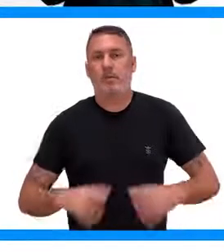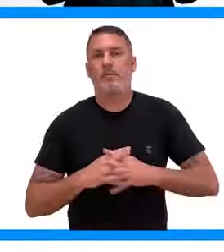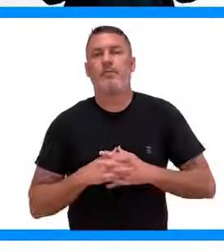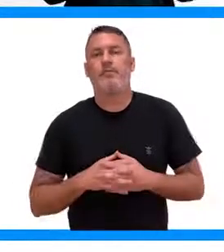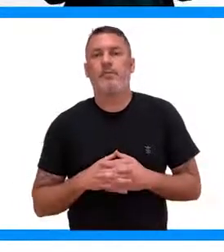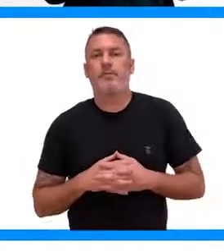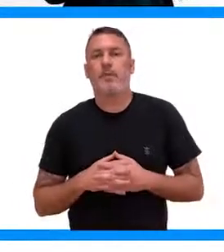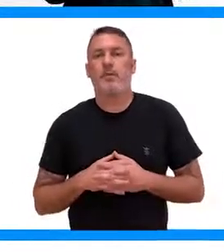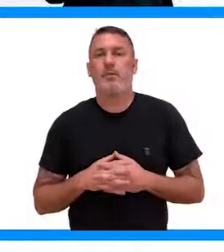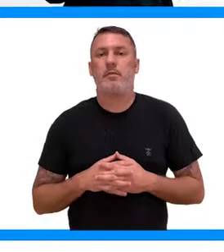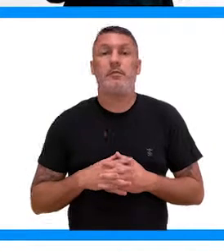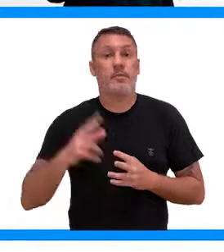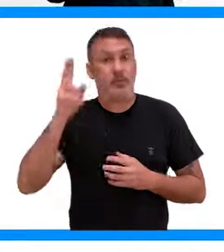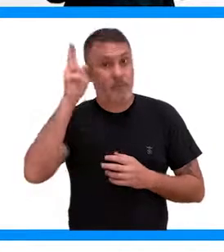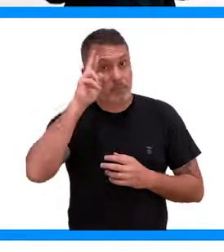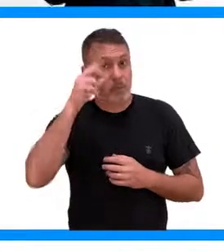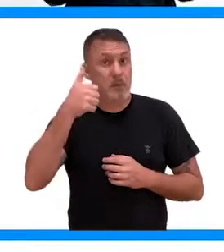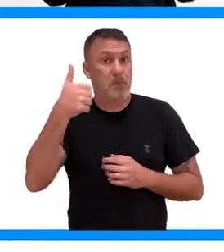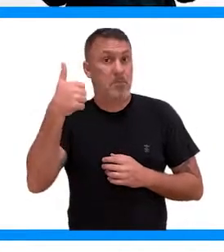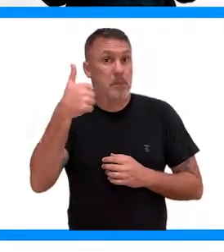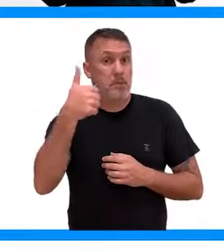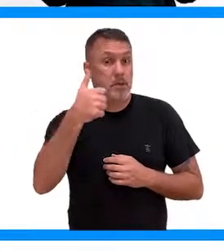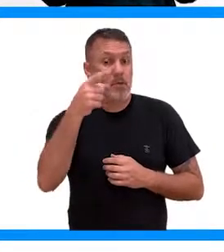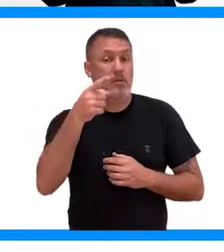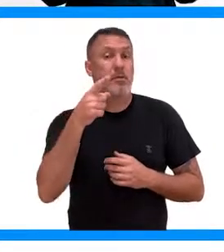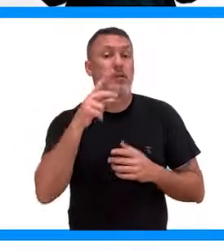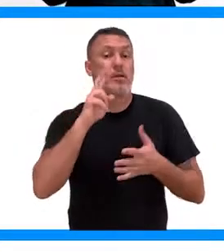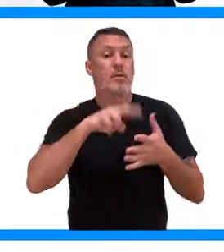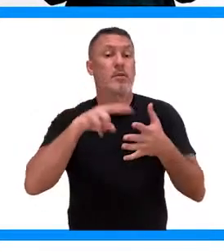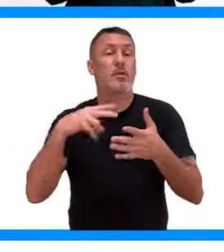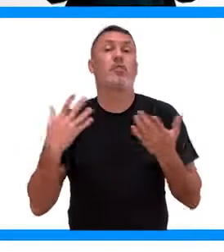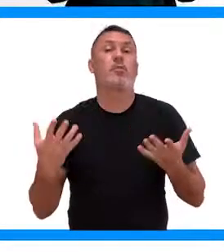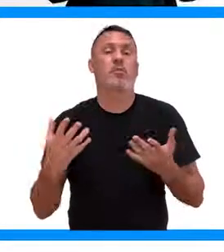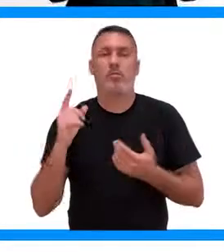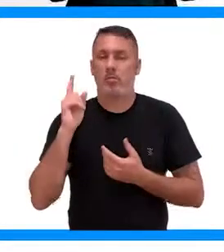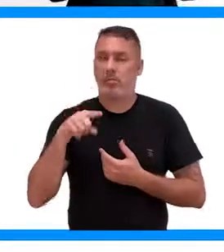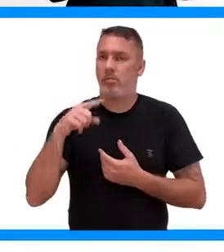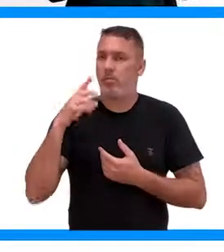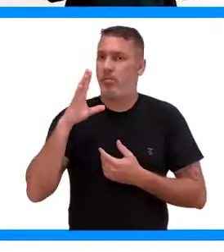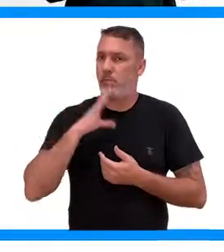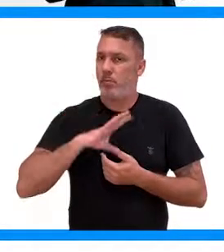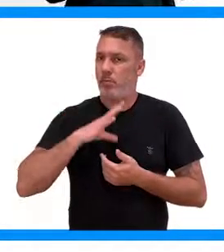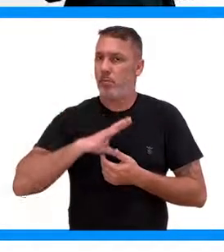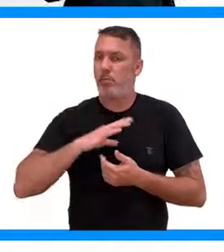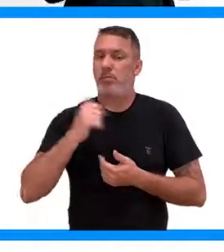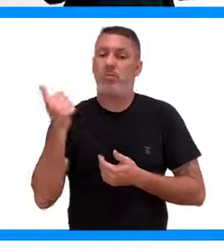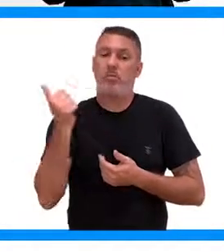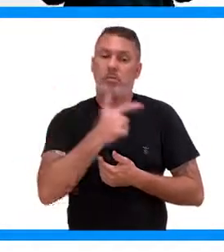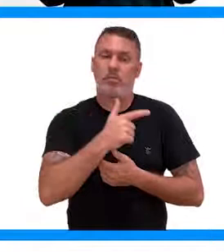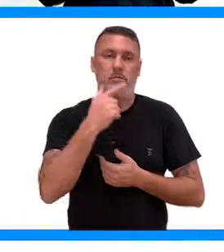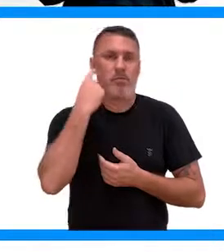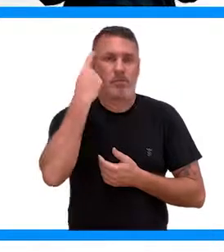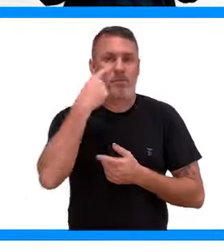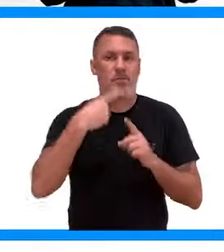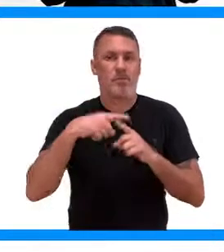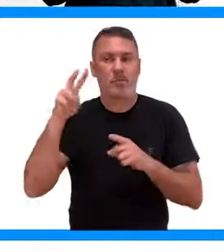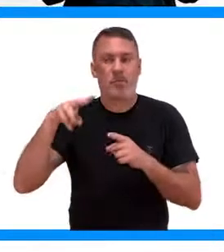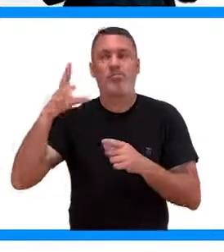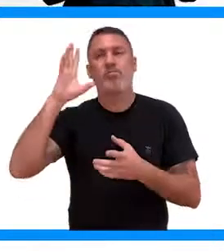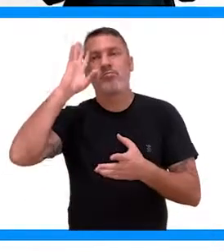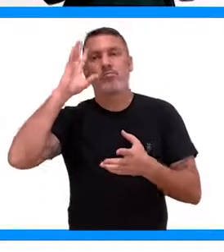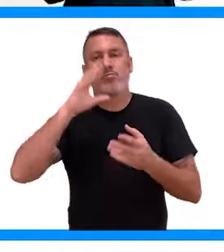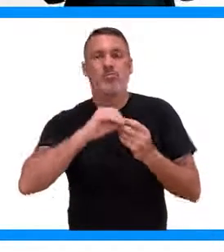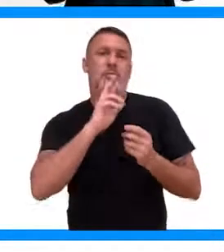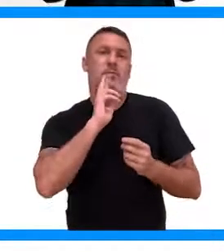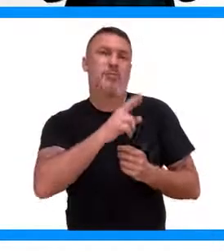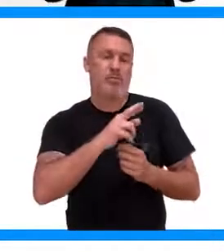Nós vamos ler primeiro o comando para depois ler a questão, para já ir para o texto sabendo mais ou